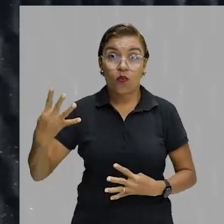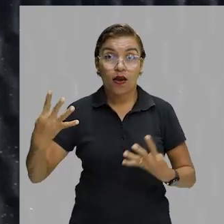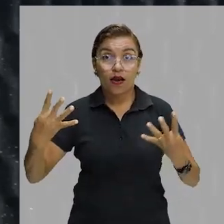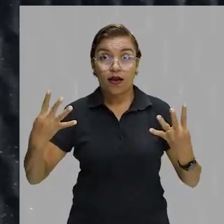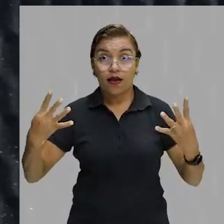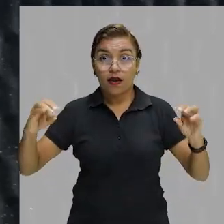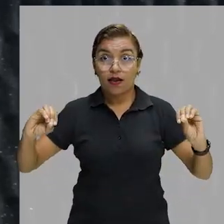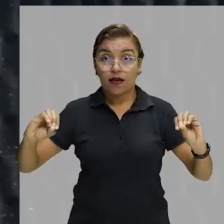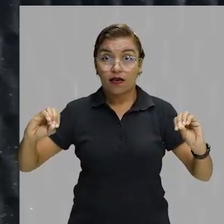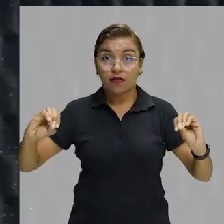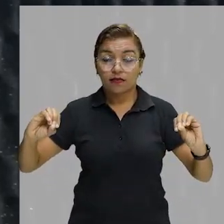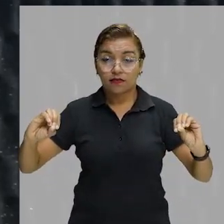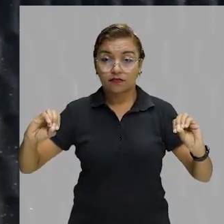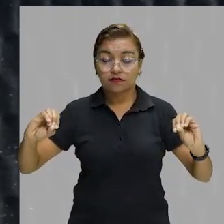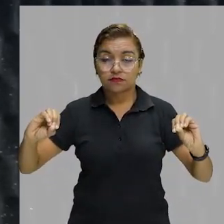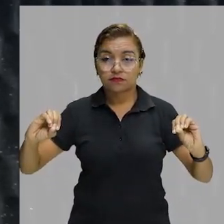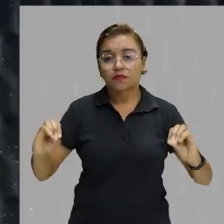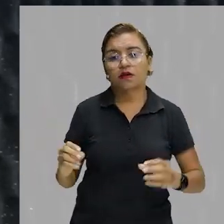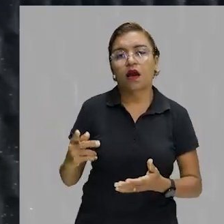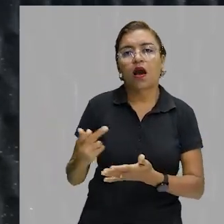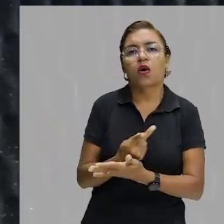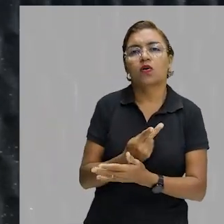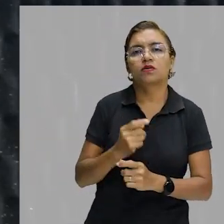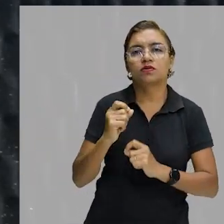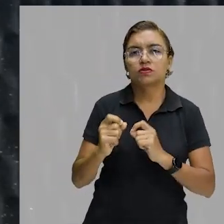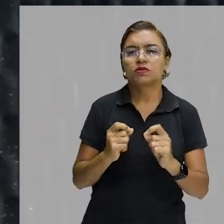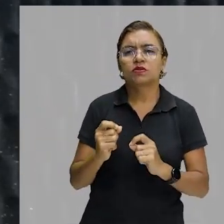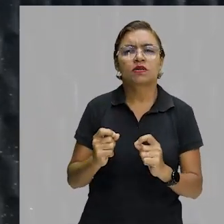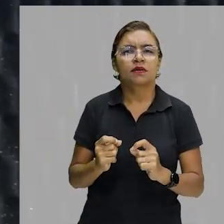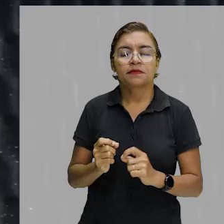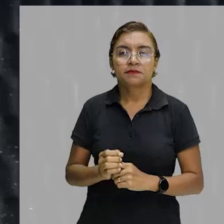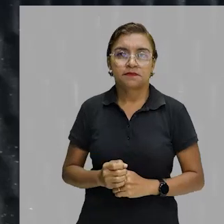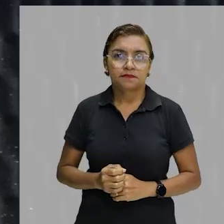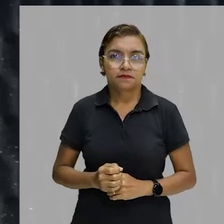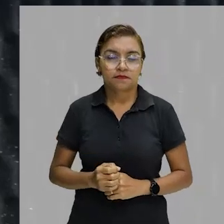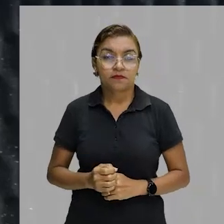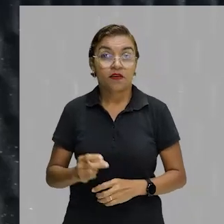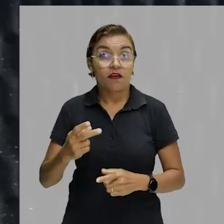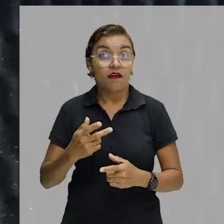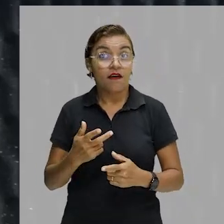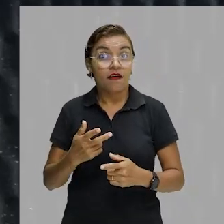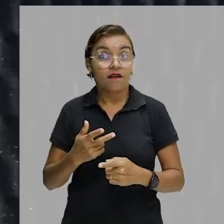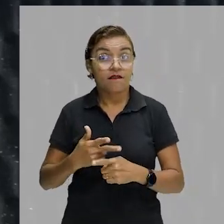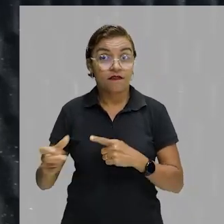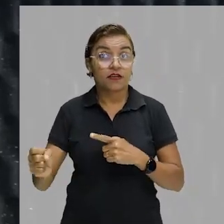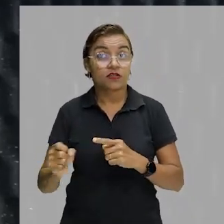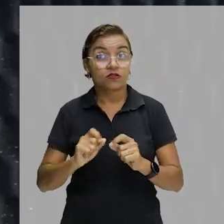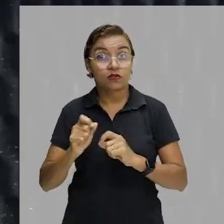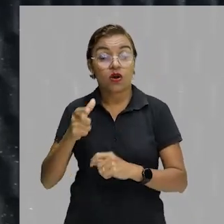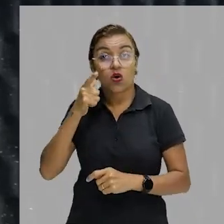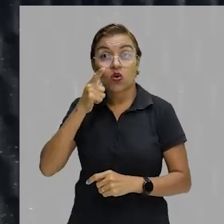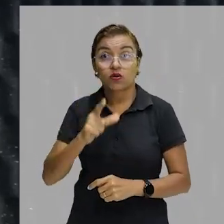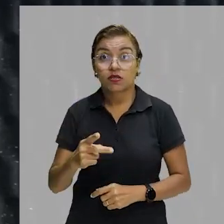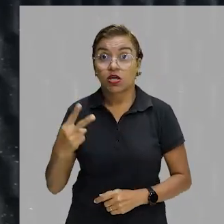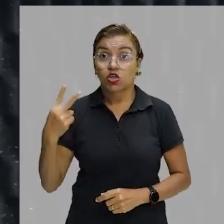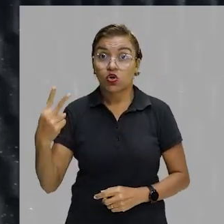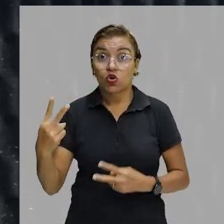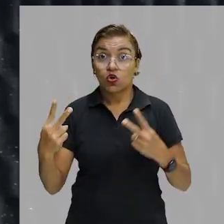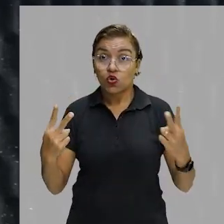40-40. Aí o que acontece quando nós chegamos aqui 40-40? Vai vencer aquele que conseguir fazer 2